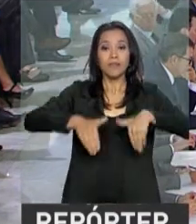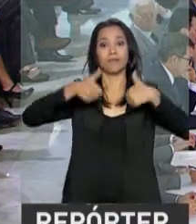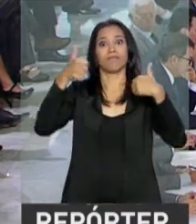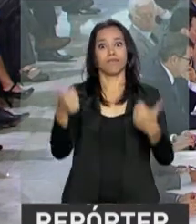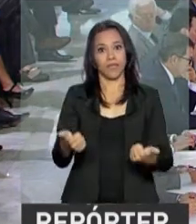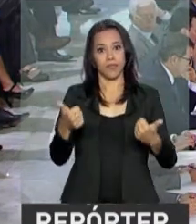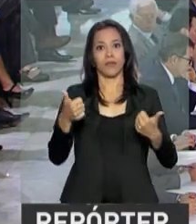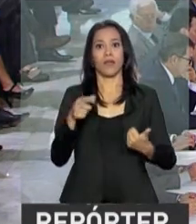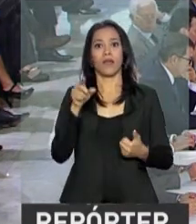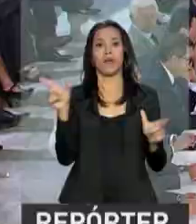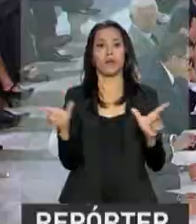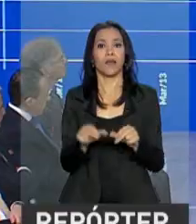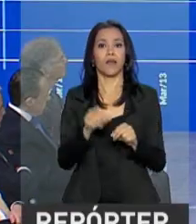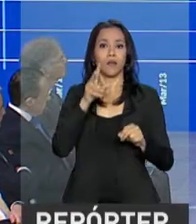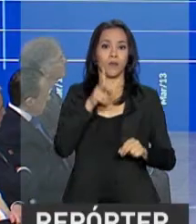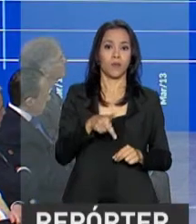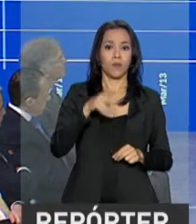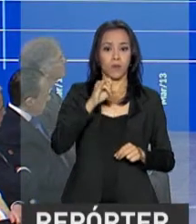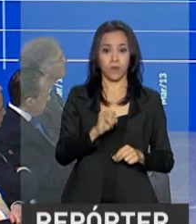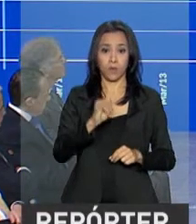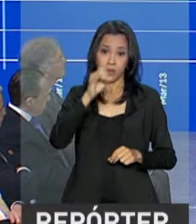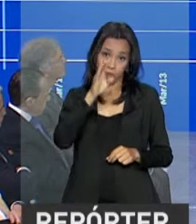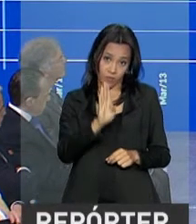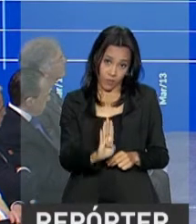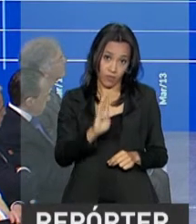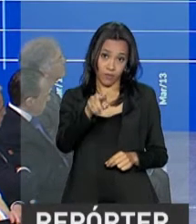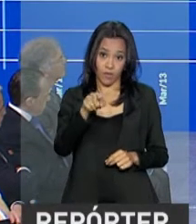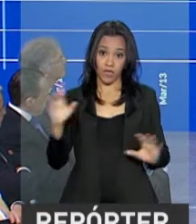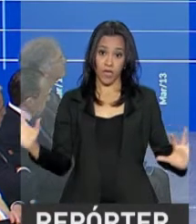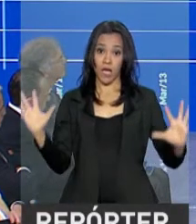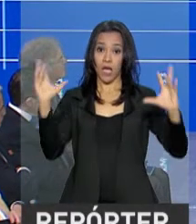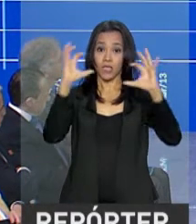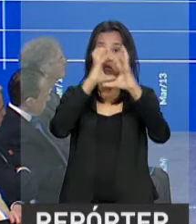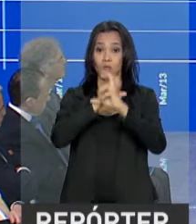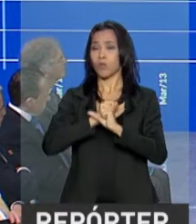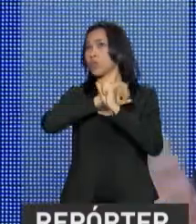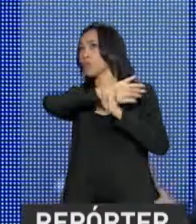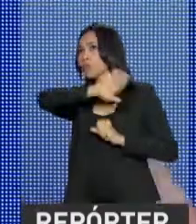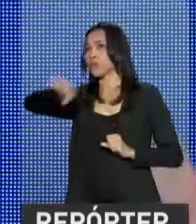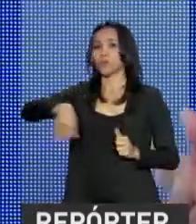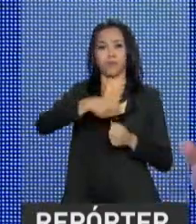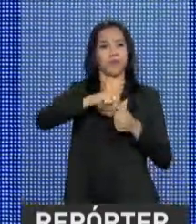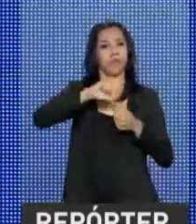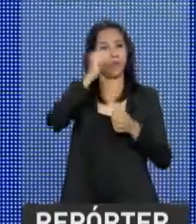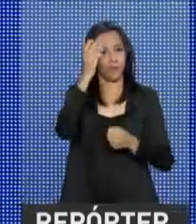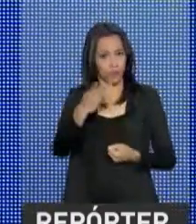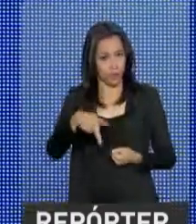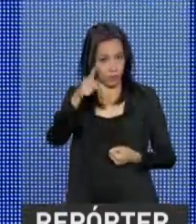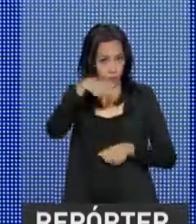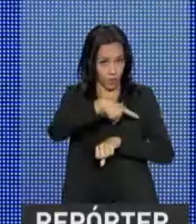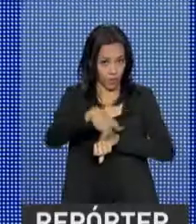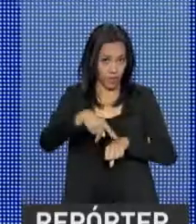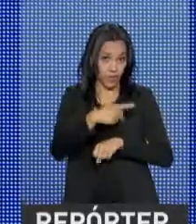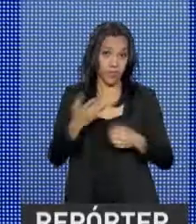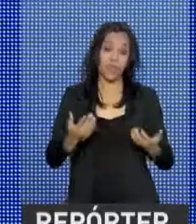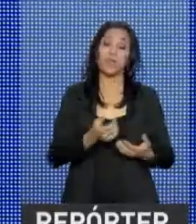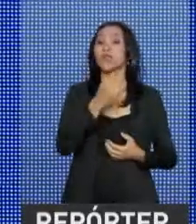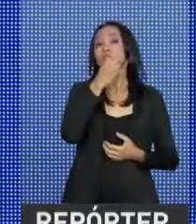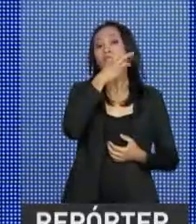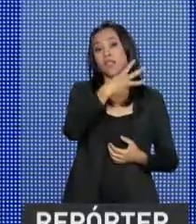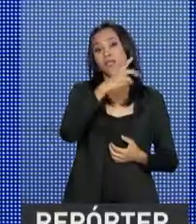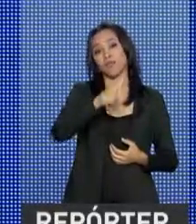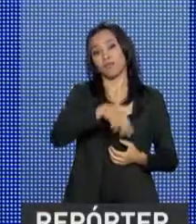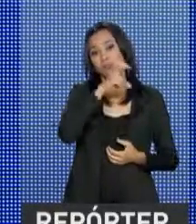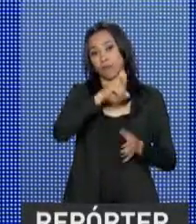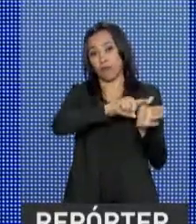índices do produto interno bruto que é a soma de todas as riquezas produzidas no país passou de 3 e meio por cento negativo